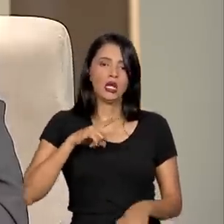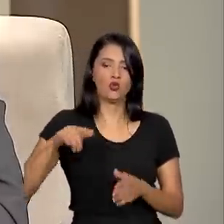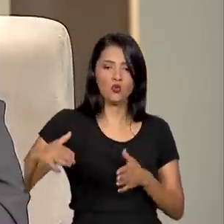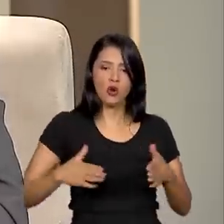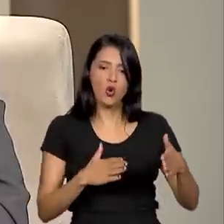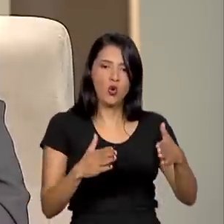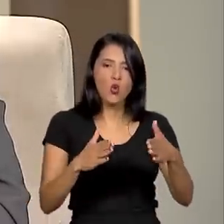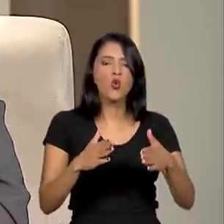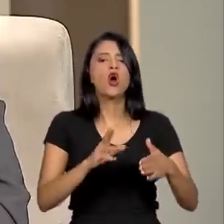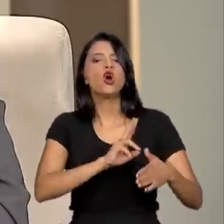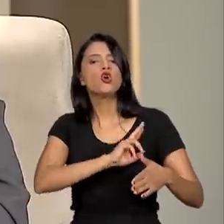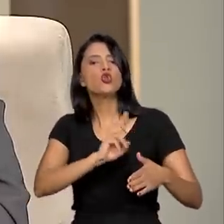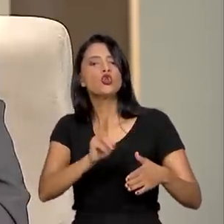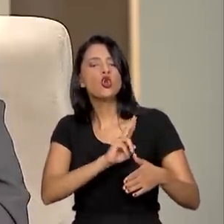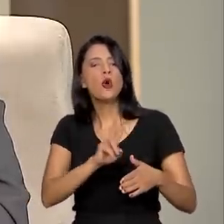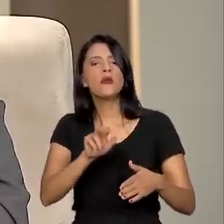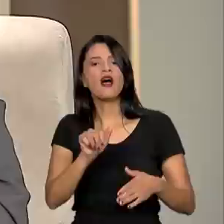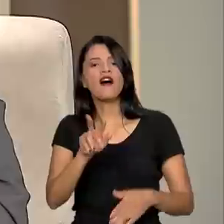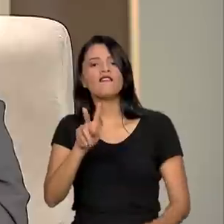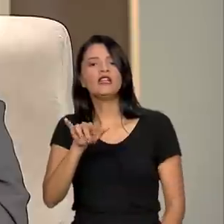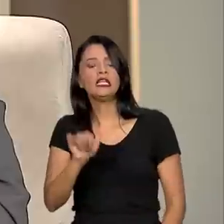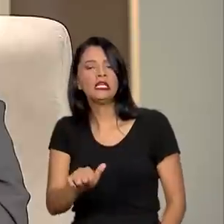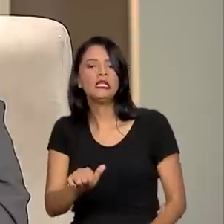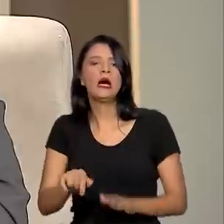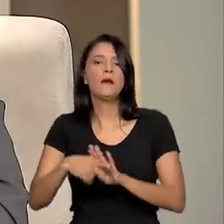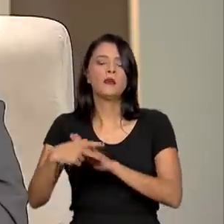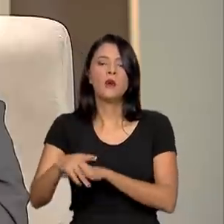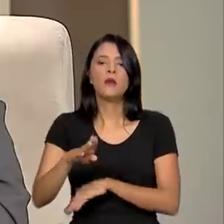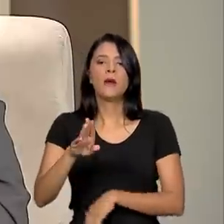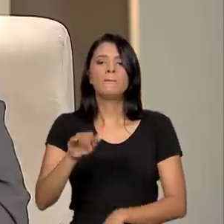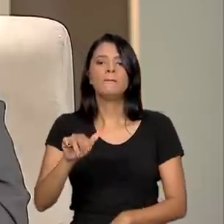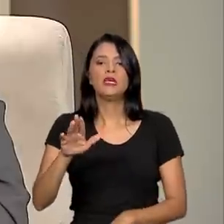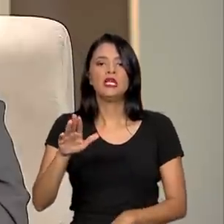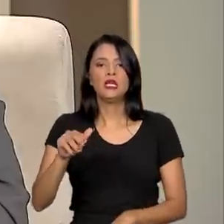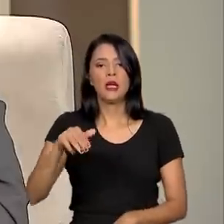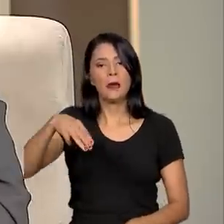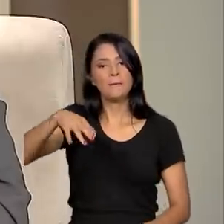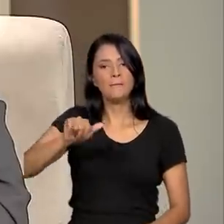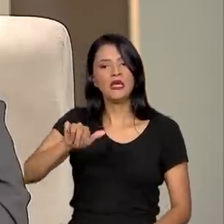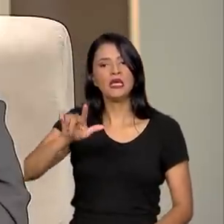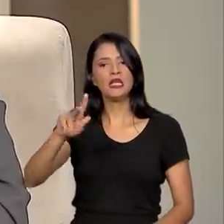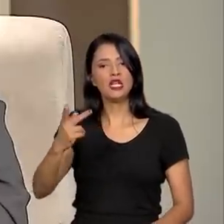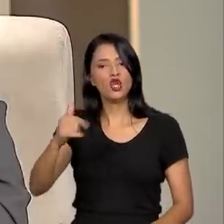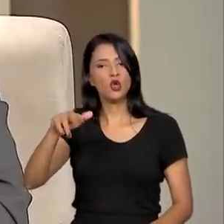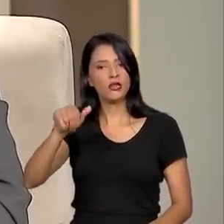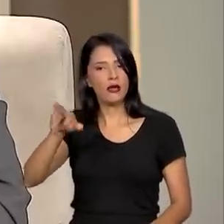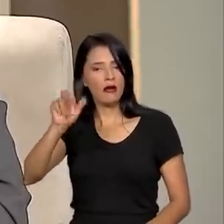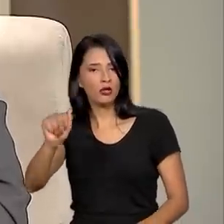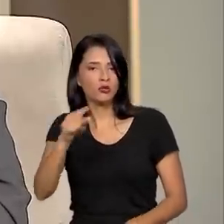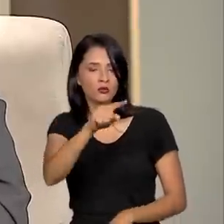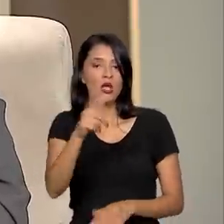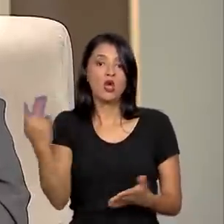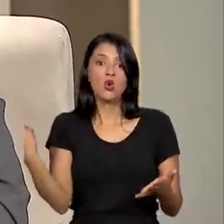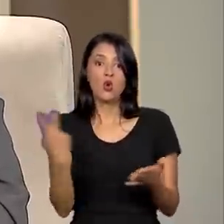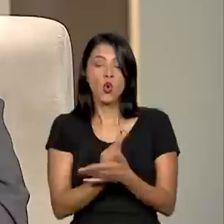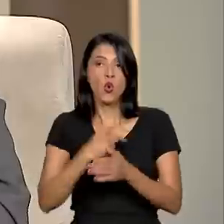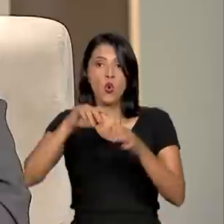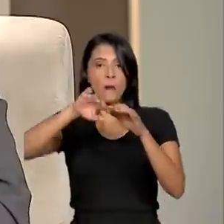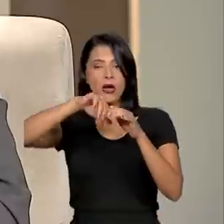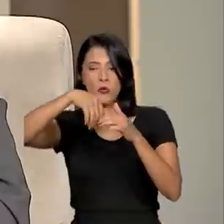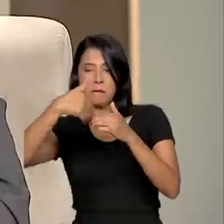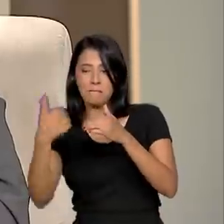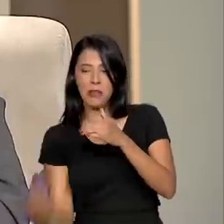chamada, apelidada de Avenida dos Milionários, um carro chegou a cair lá no pátio do museu de cabeça para baixo, na